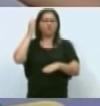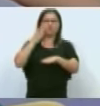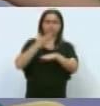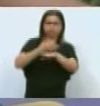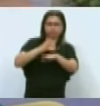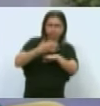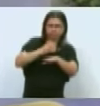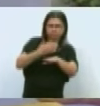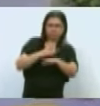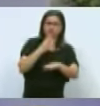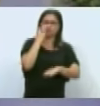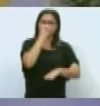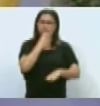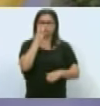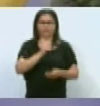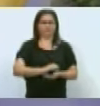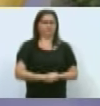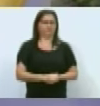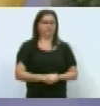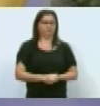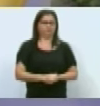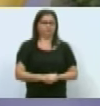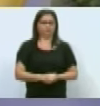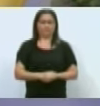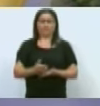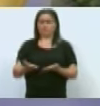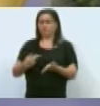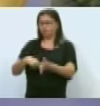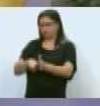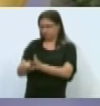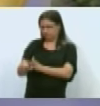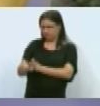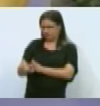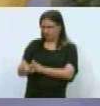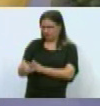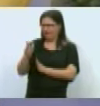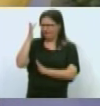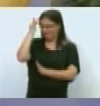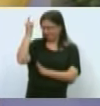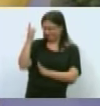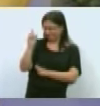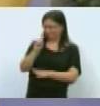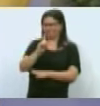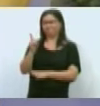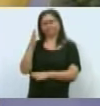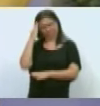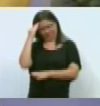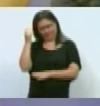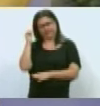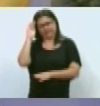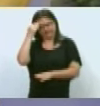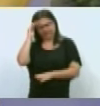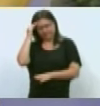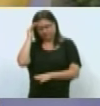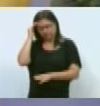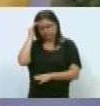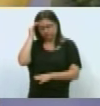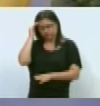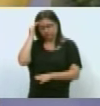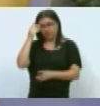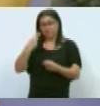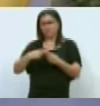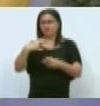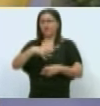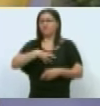Isabel, me fala uma coisa. Lógico que eu não vou te perguntar se é fácil, porque nada é fácil, não, né? Não é. Principalmente quando trata do filho da